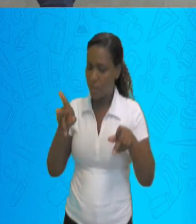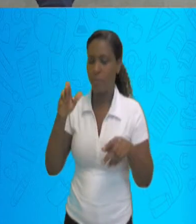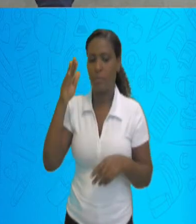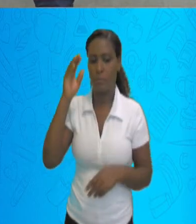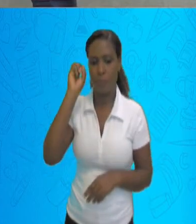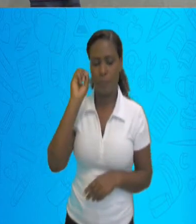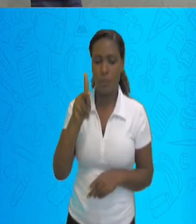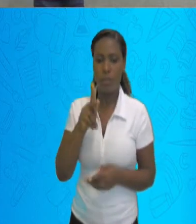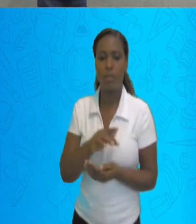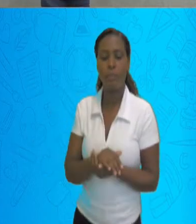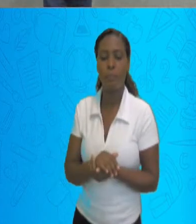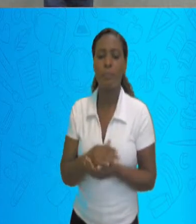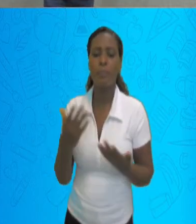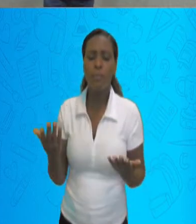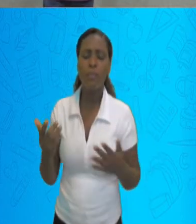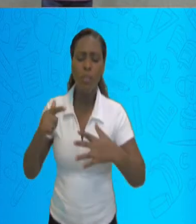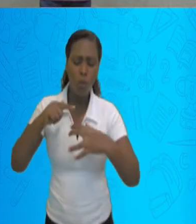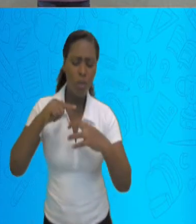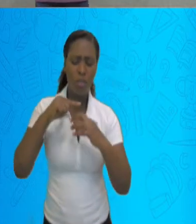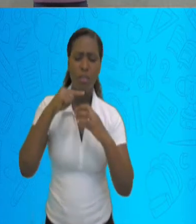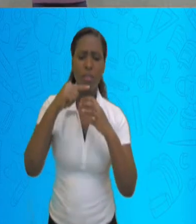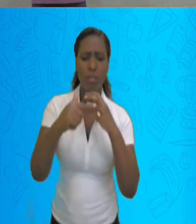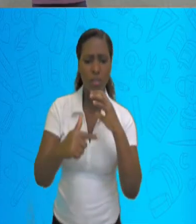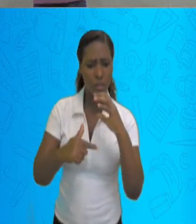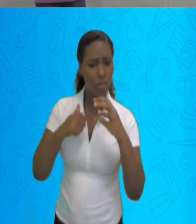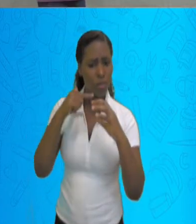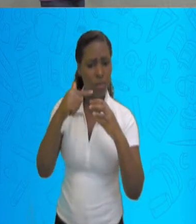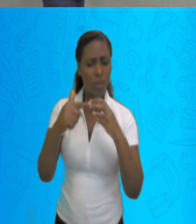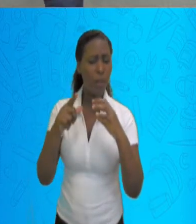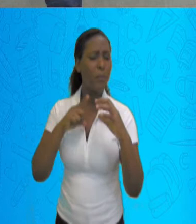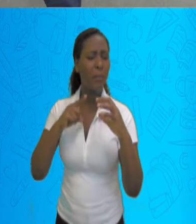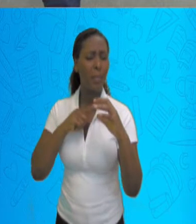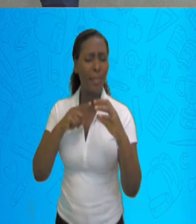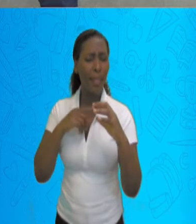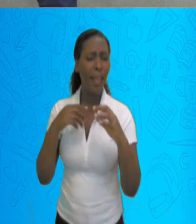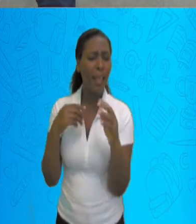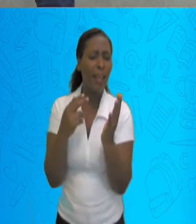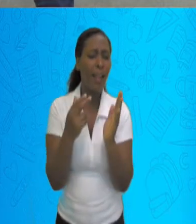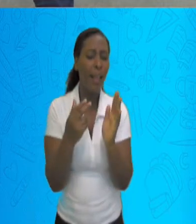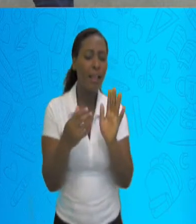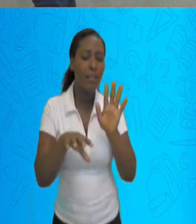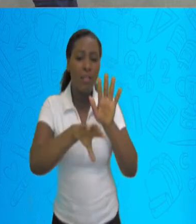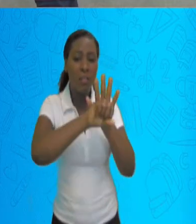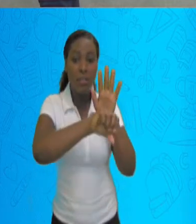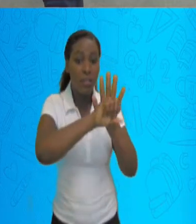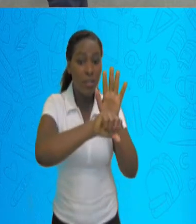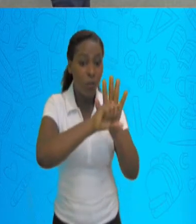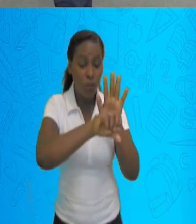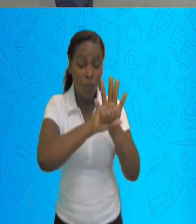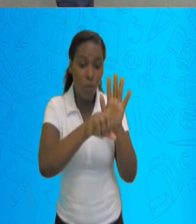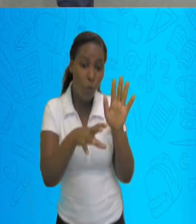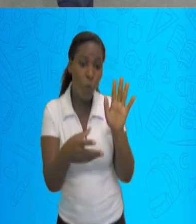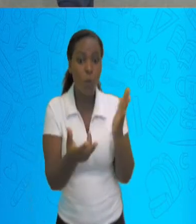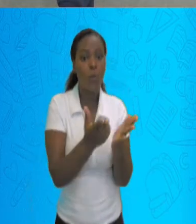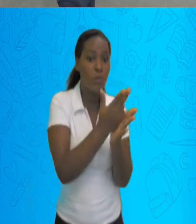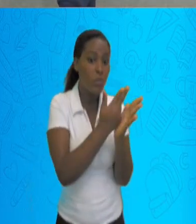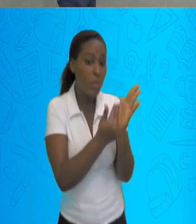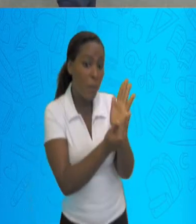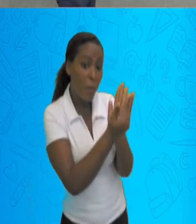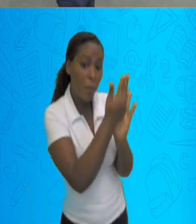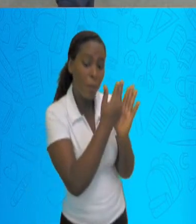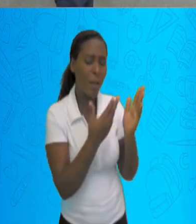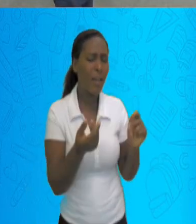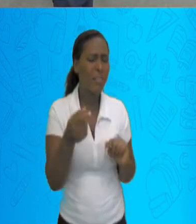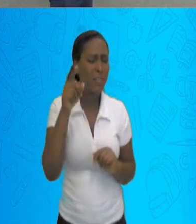Sólidos geométricos que a gente pode identificar do nosso dia a dia, né? Então, eu trouxe aqui algumas figuras que são